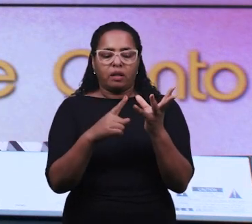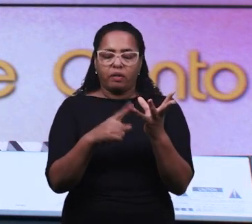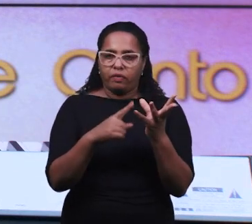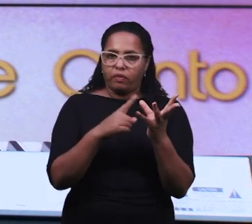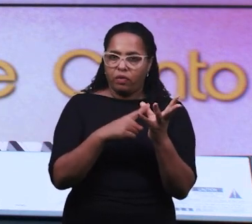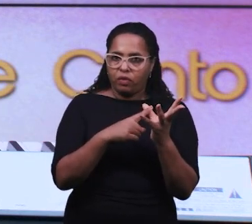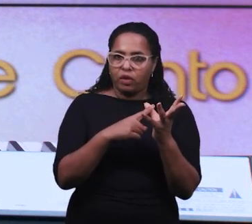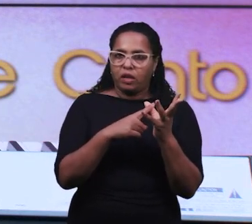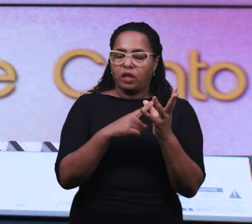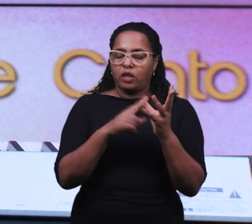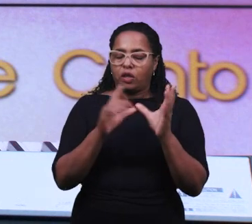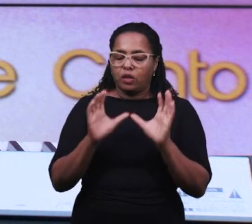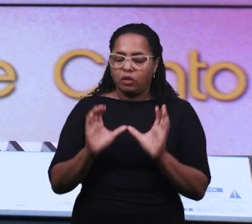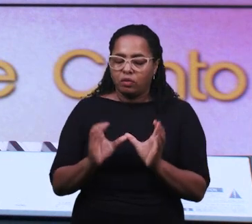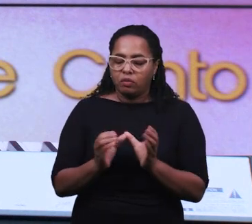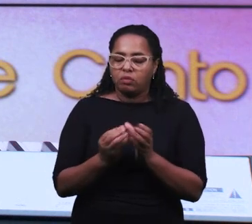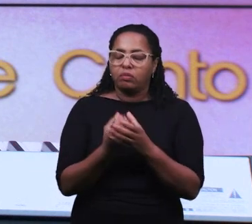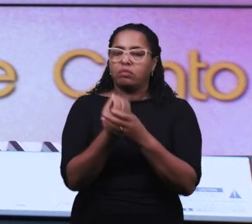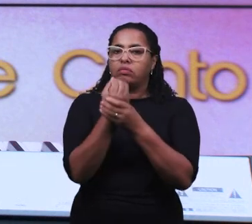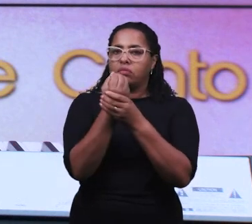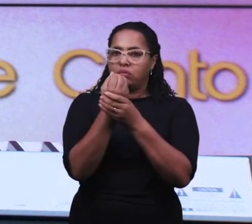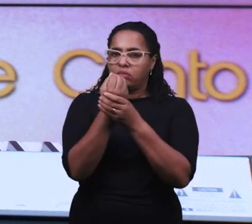vogais que vão nos dar a forma